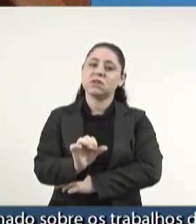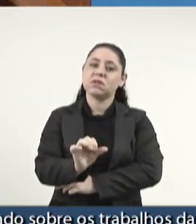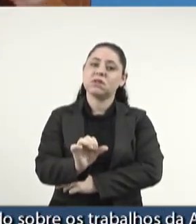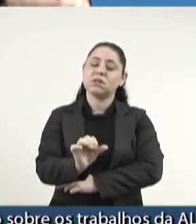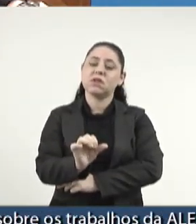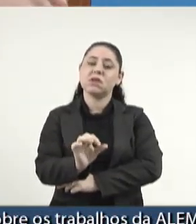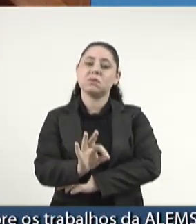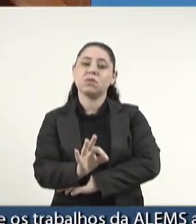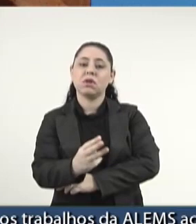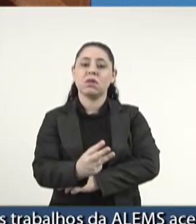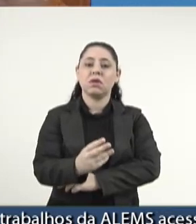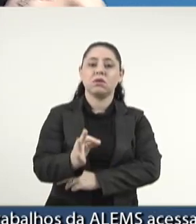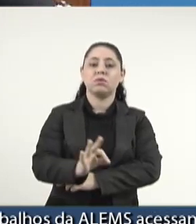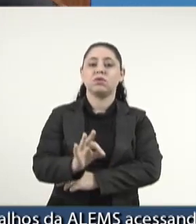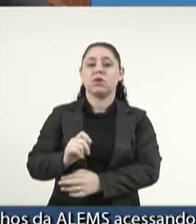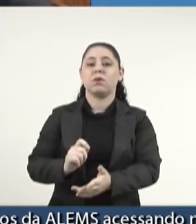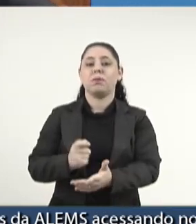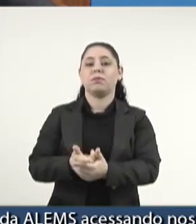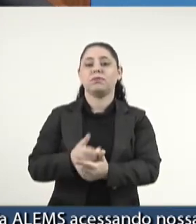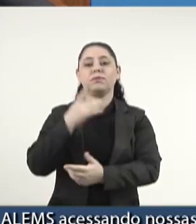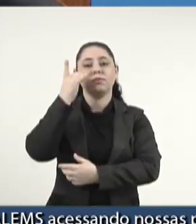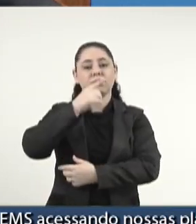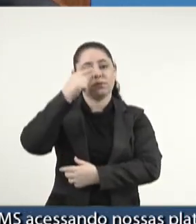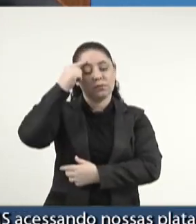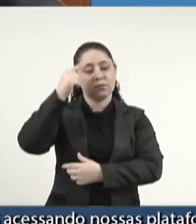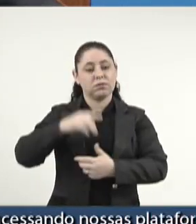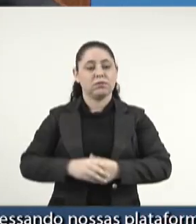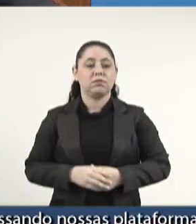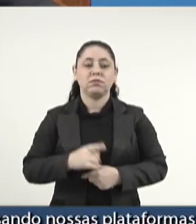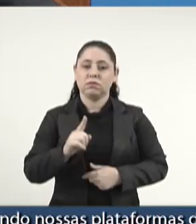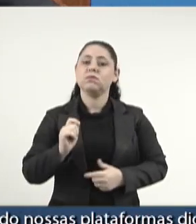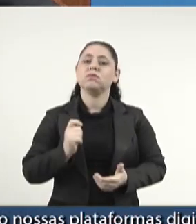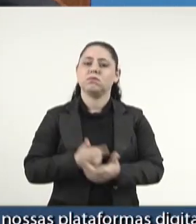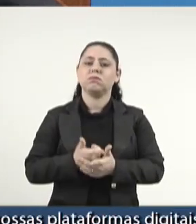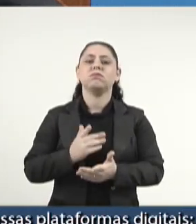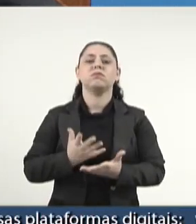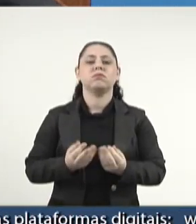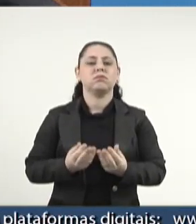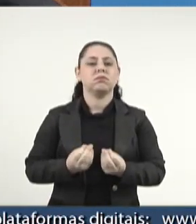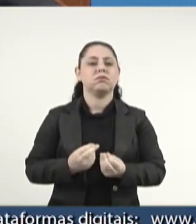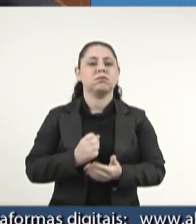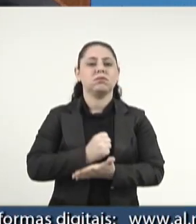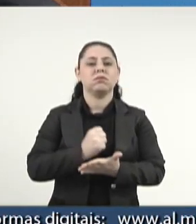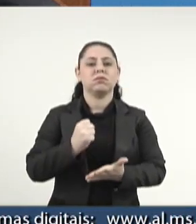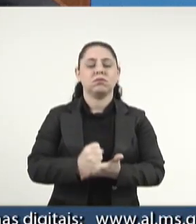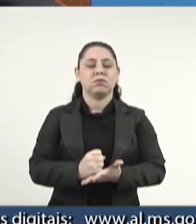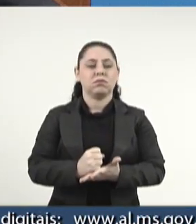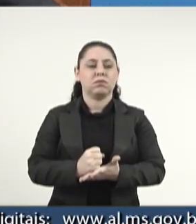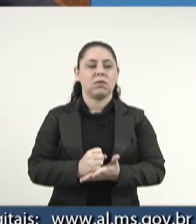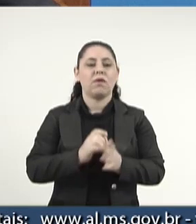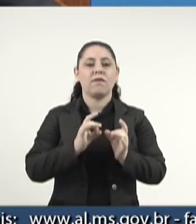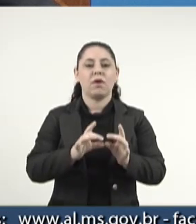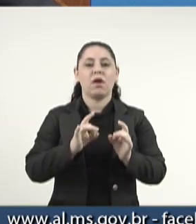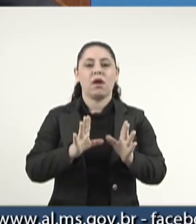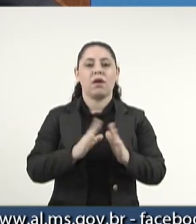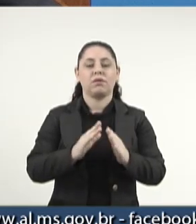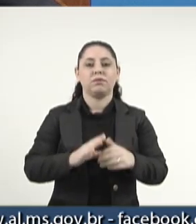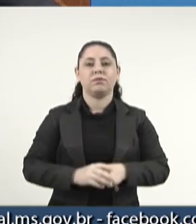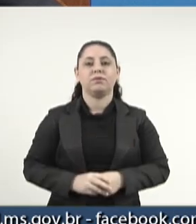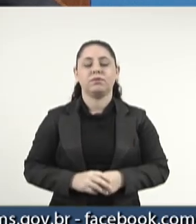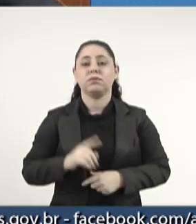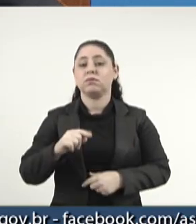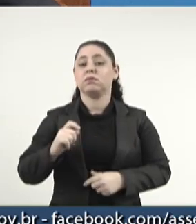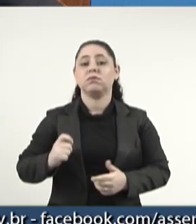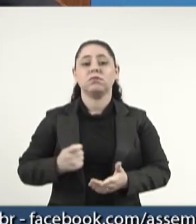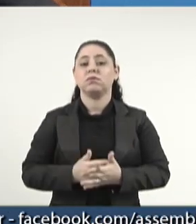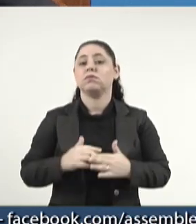6%, 3%, que é o que se paga, deputado Zé Teixeira, Vossa Excelência já pagou muito contrato de corretagem, é o que